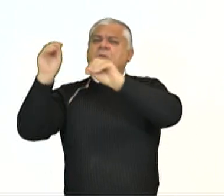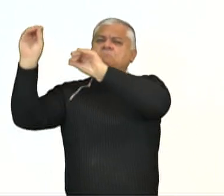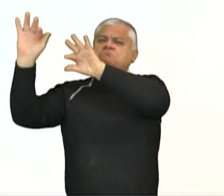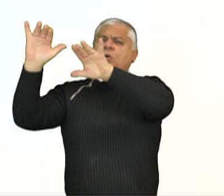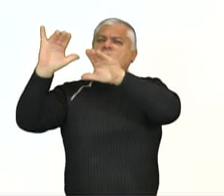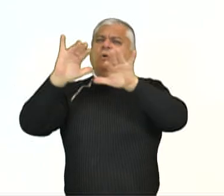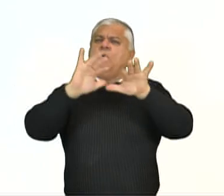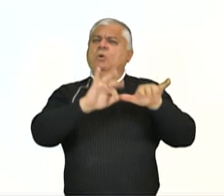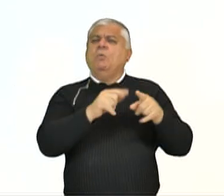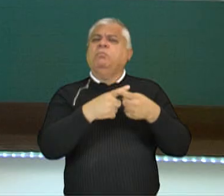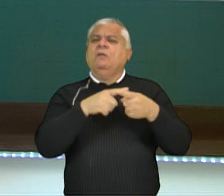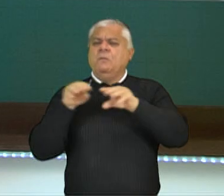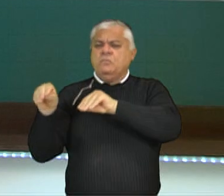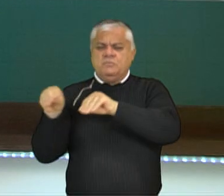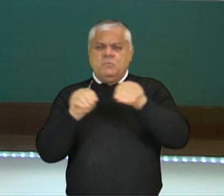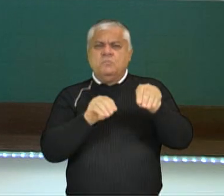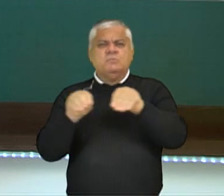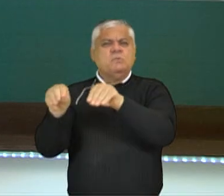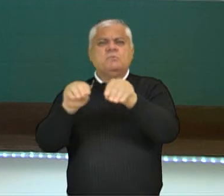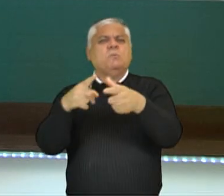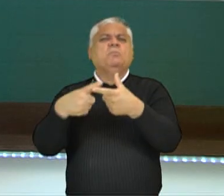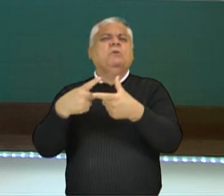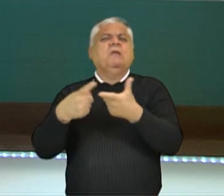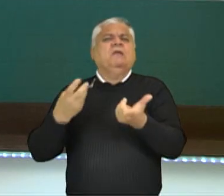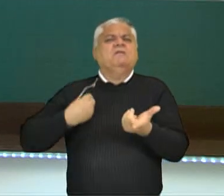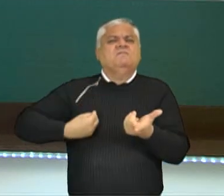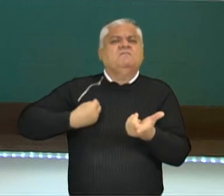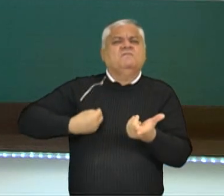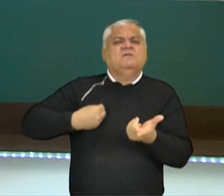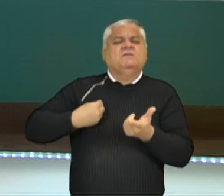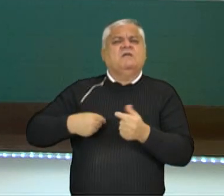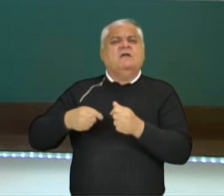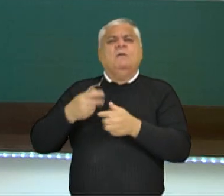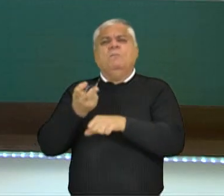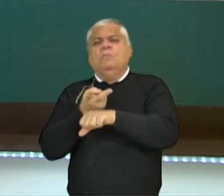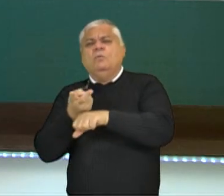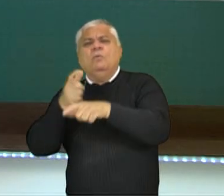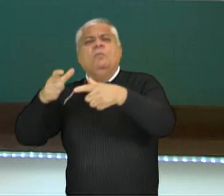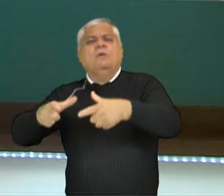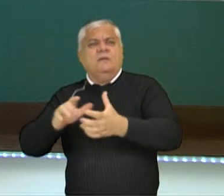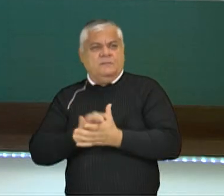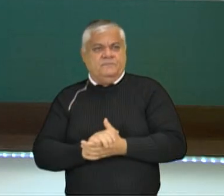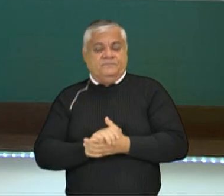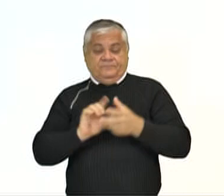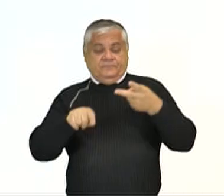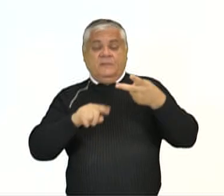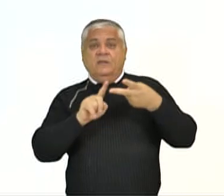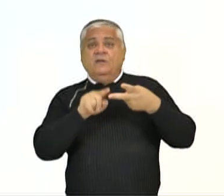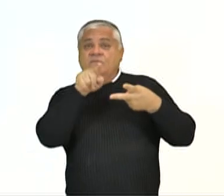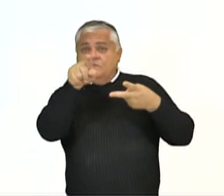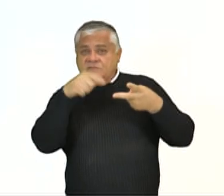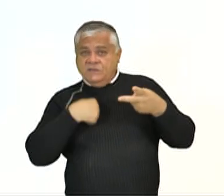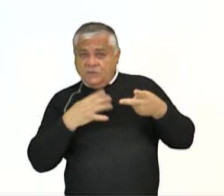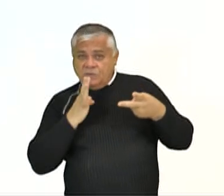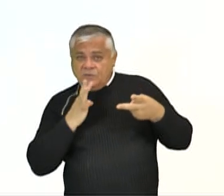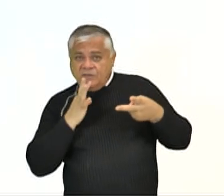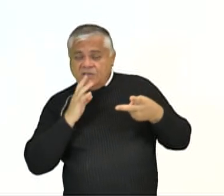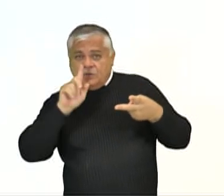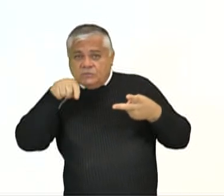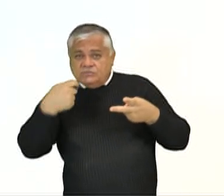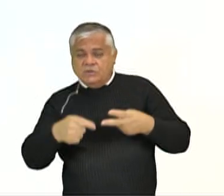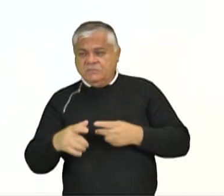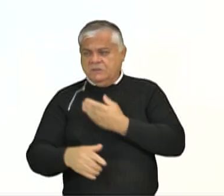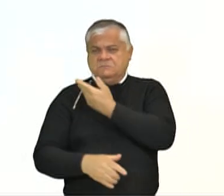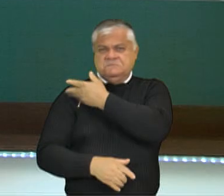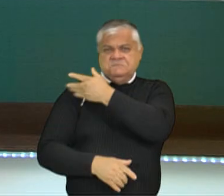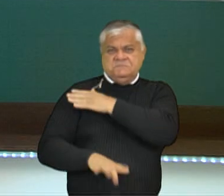deslocam ao longo então da sua vida para poder então fixar residência? E também o que vocês sabem sobre a questão